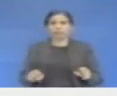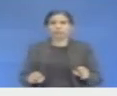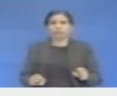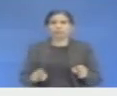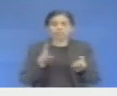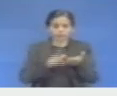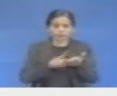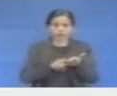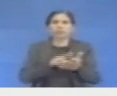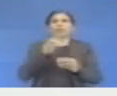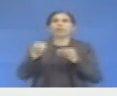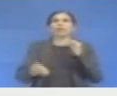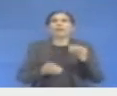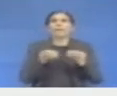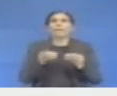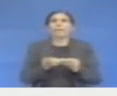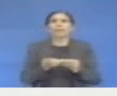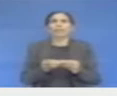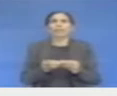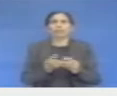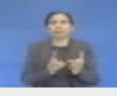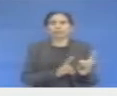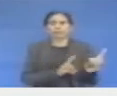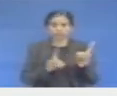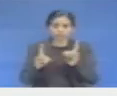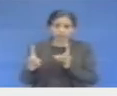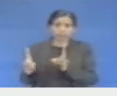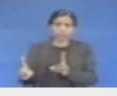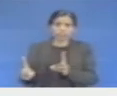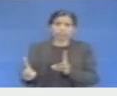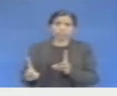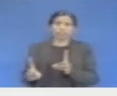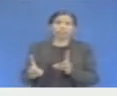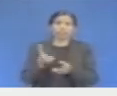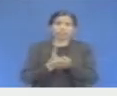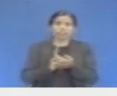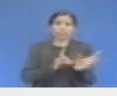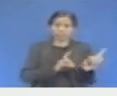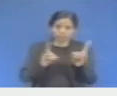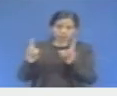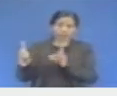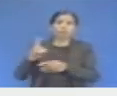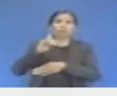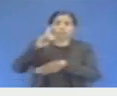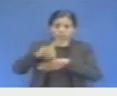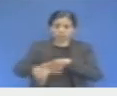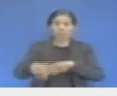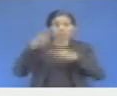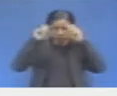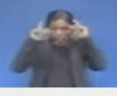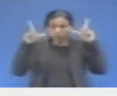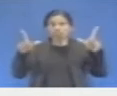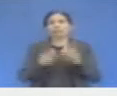discute com o modelo de desenvolvimento rural e a Timor-Leste. Ao ano em que modelo ida nebe maca, ou em